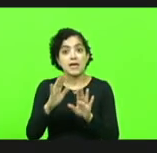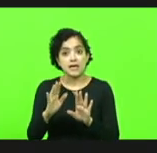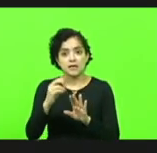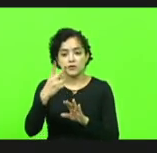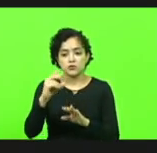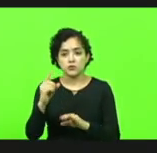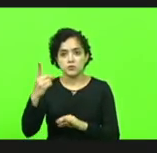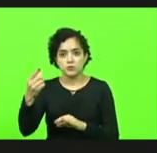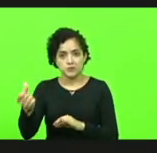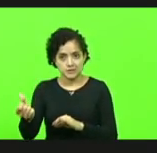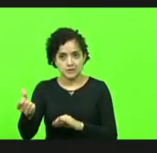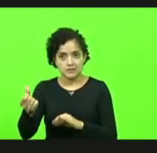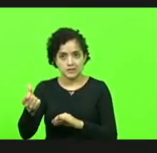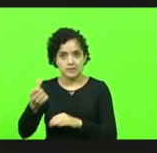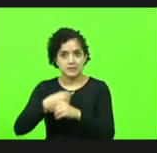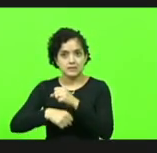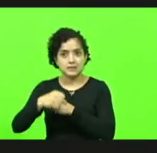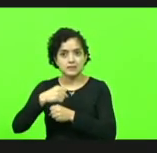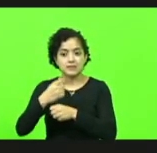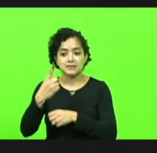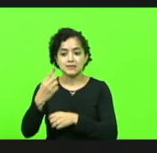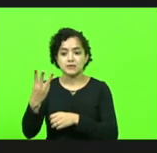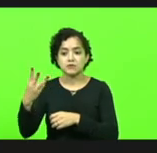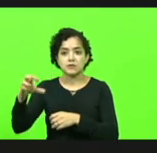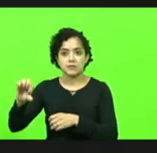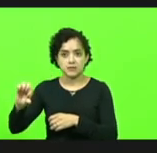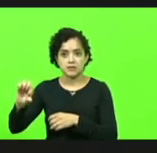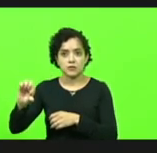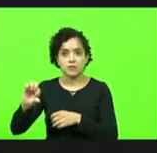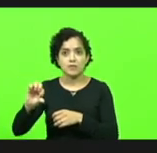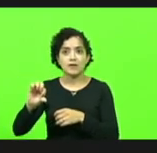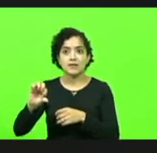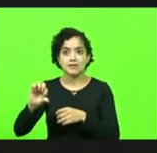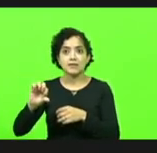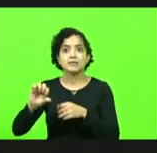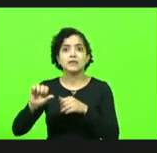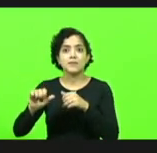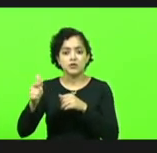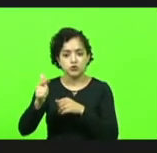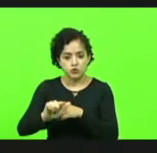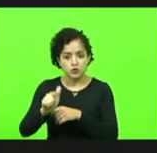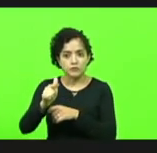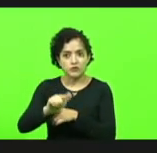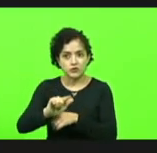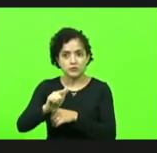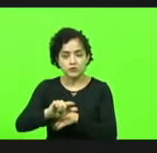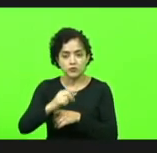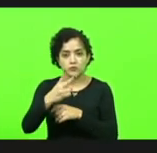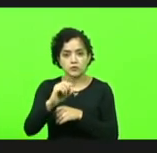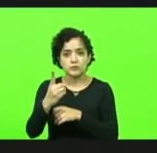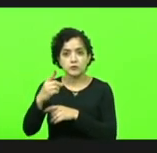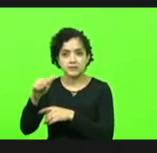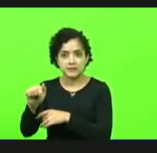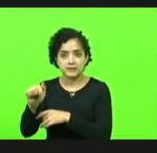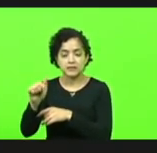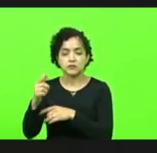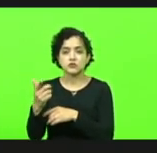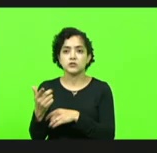2016, 139. Esse mesmo número se repetiu em 2017.